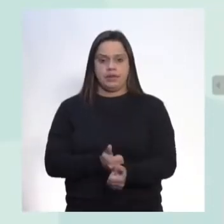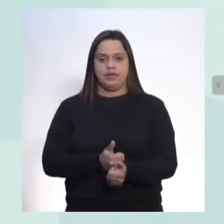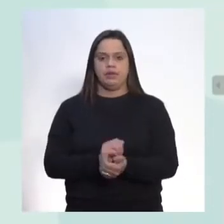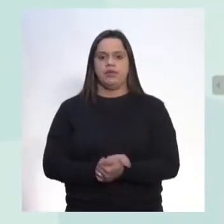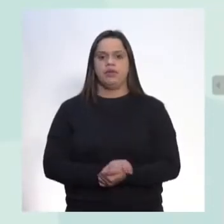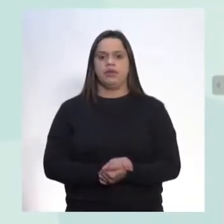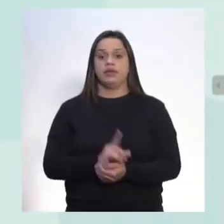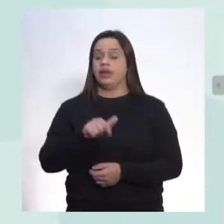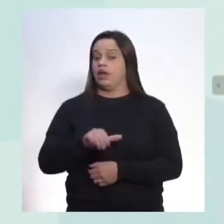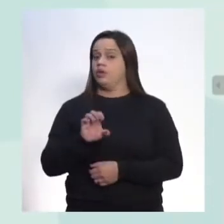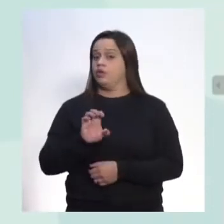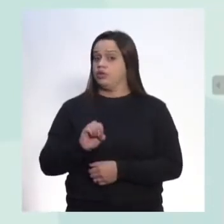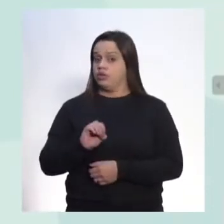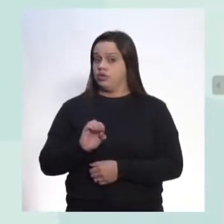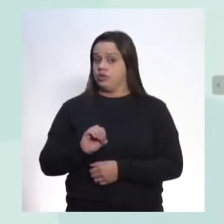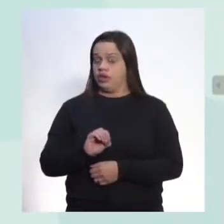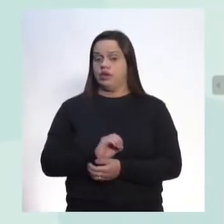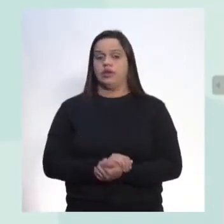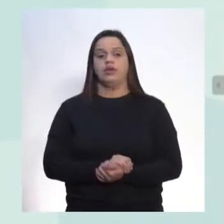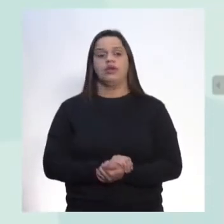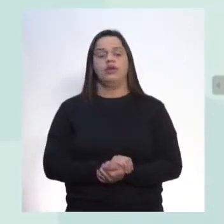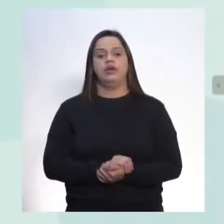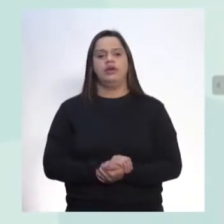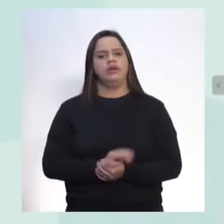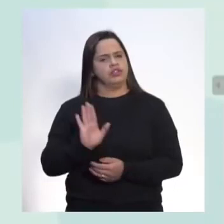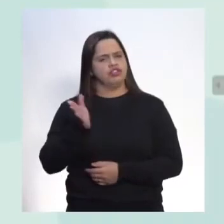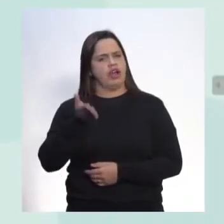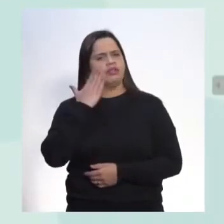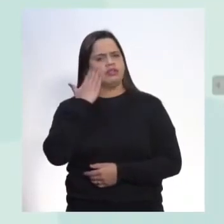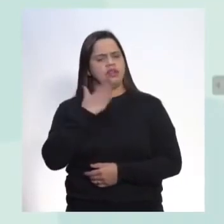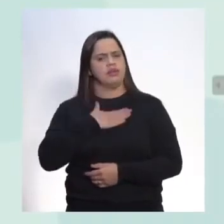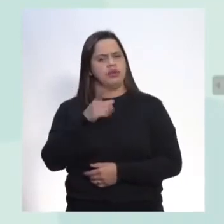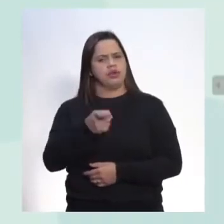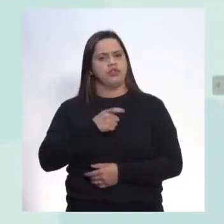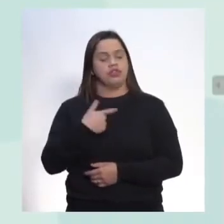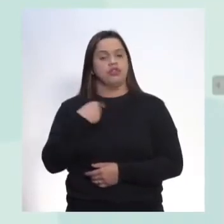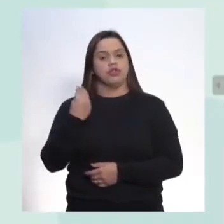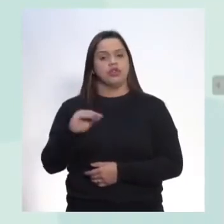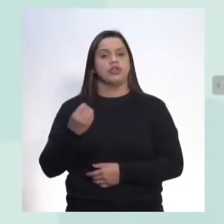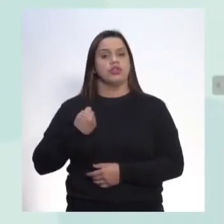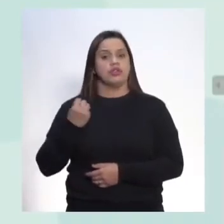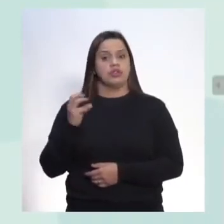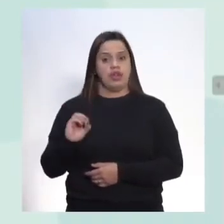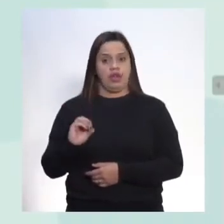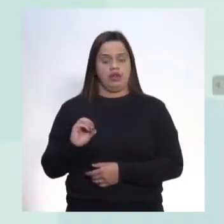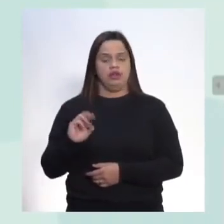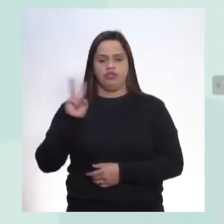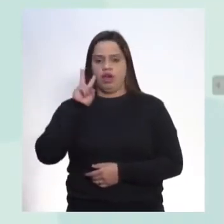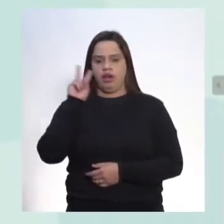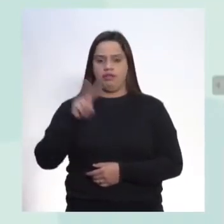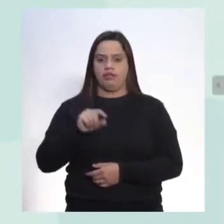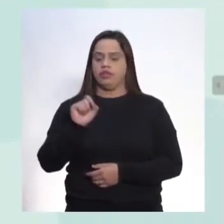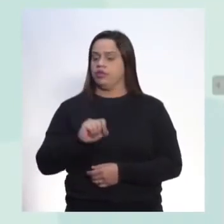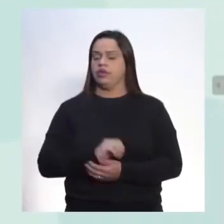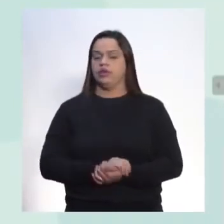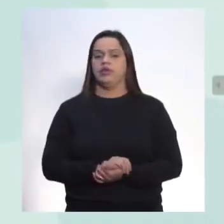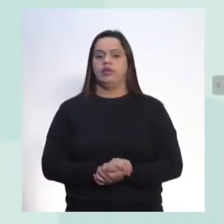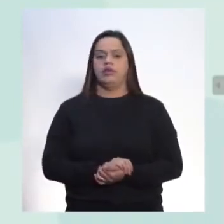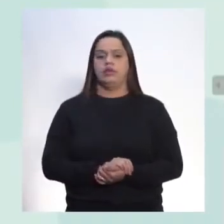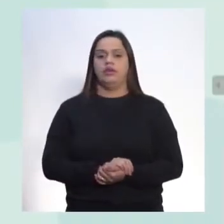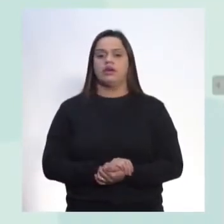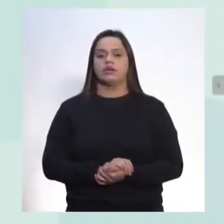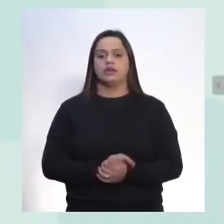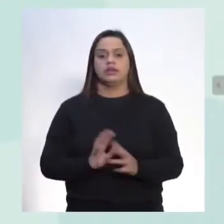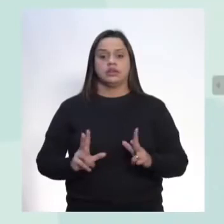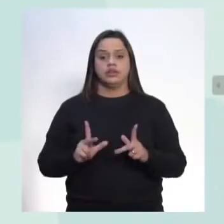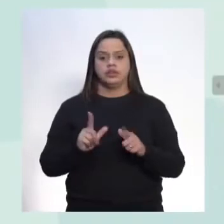valor, que é o 0, tudo bem? Então, eu já sei que o meu x vale quanto? Meu x vale 0. Então, ó, perceba, ele já está posicionado aqui. Ó. Esses valores que eu acabei de